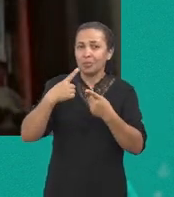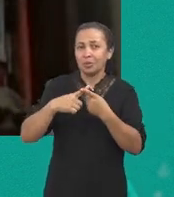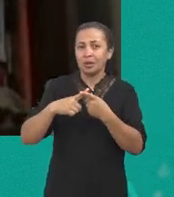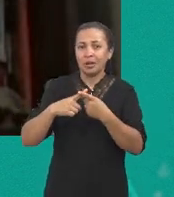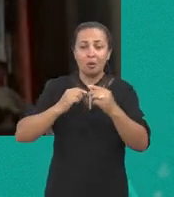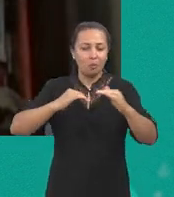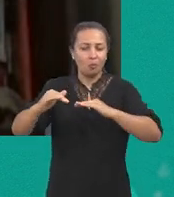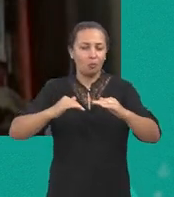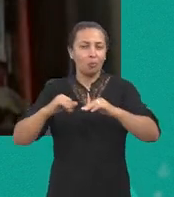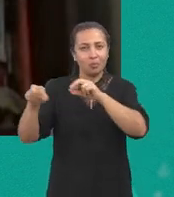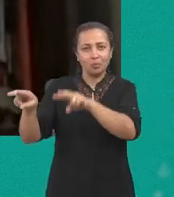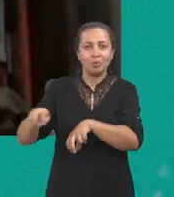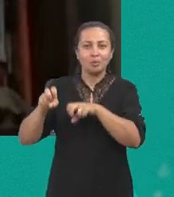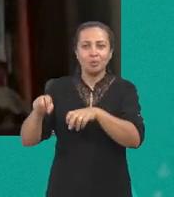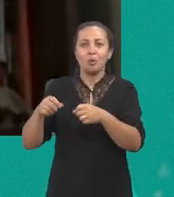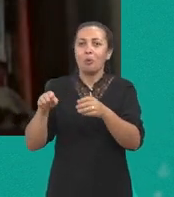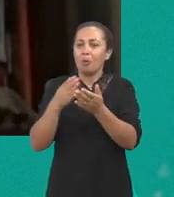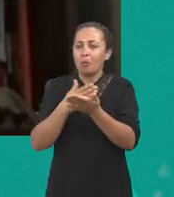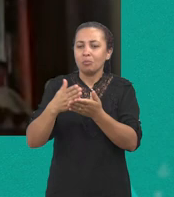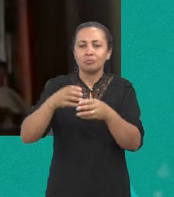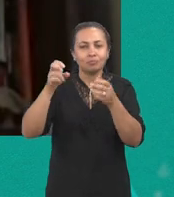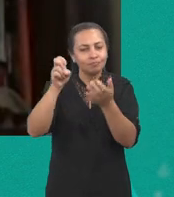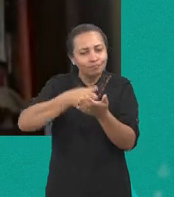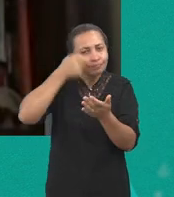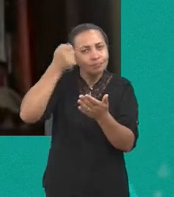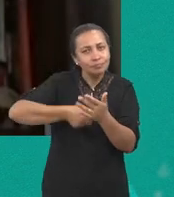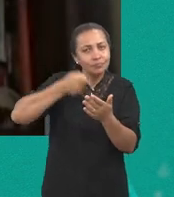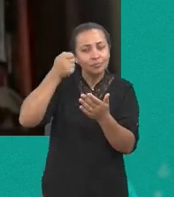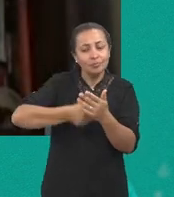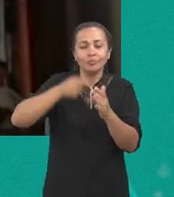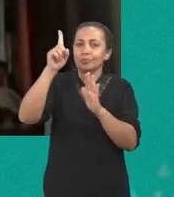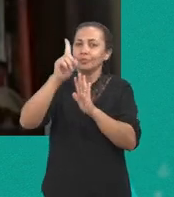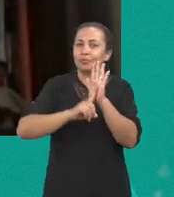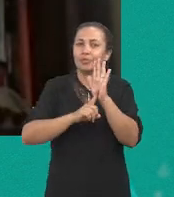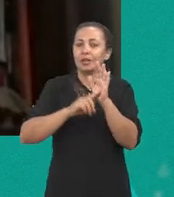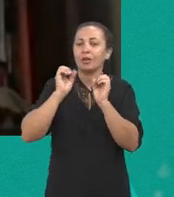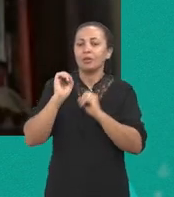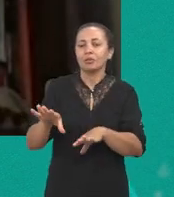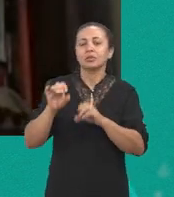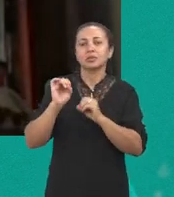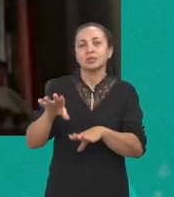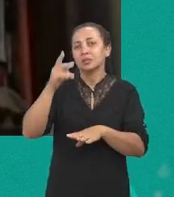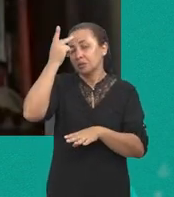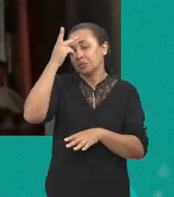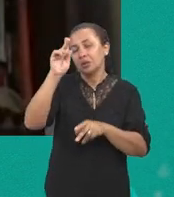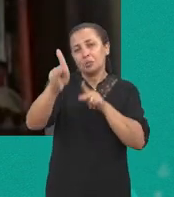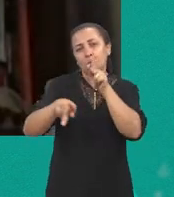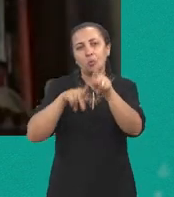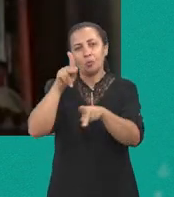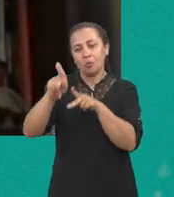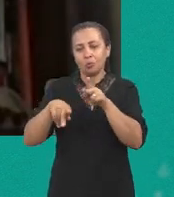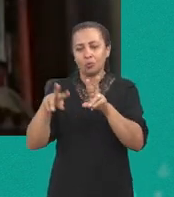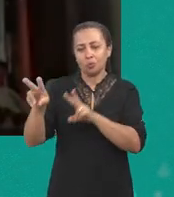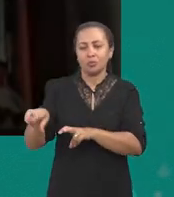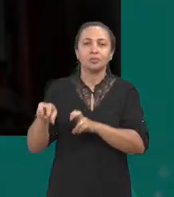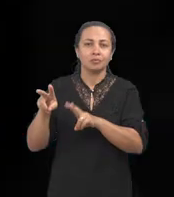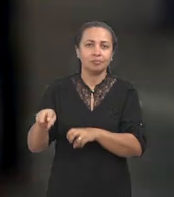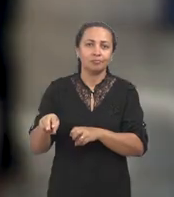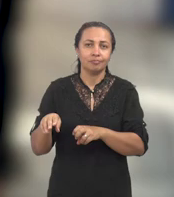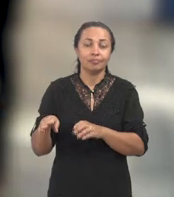começam a reivindicar reivindicar a justiça habilidade do direito à educação para essas populações